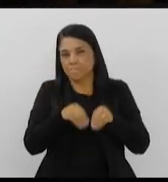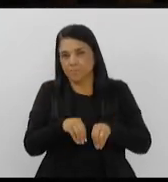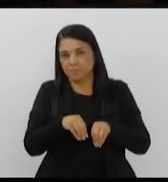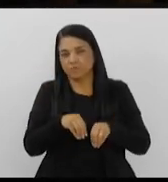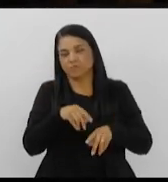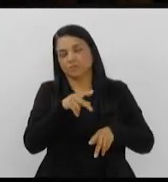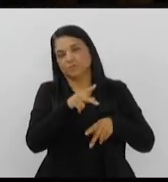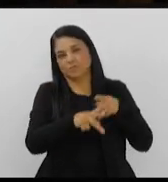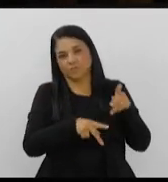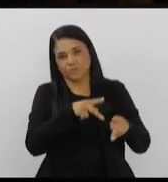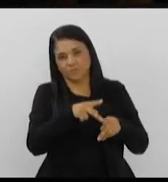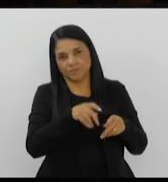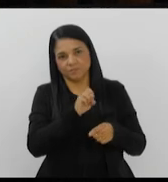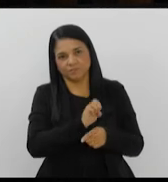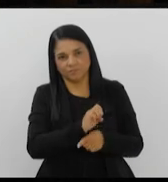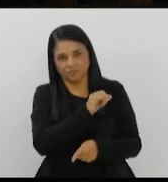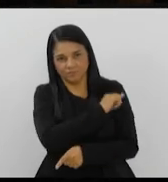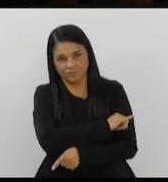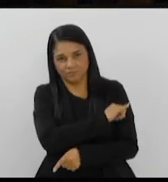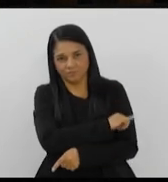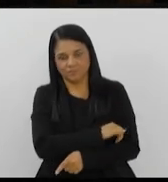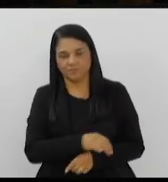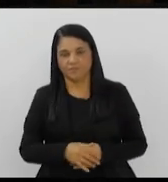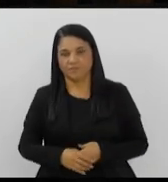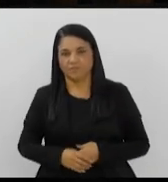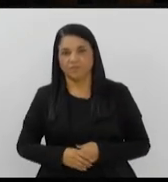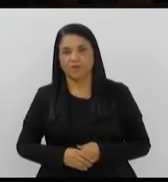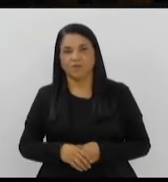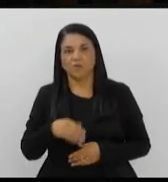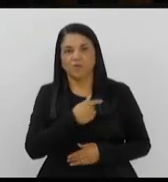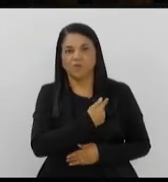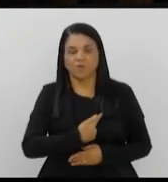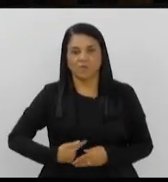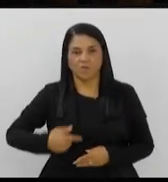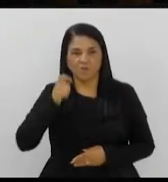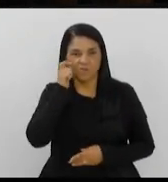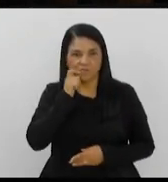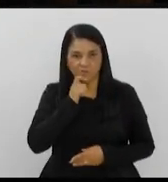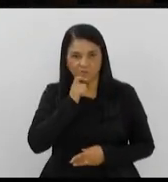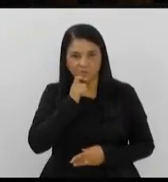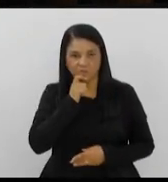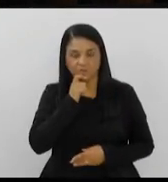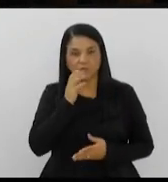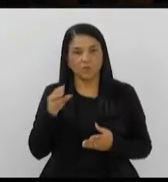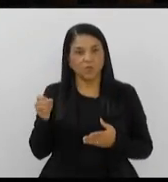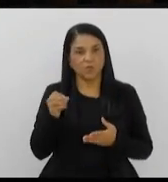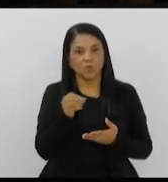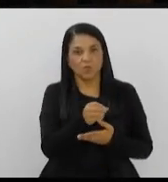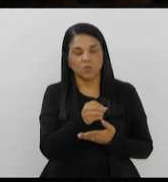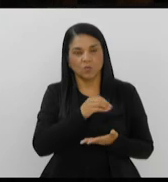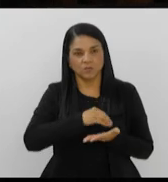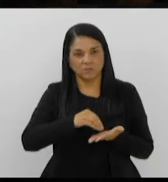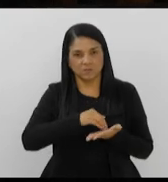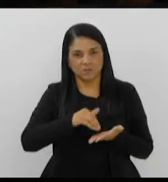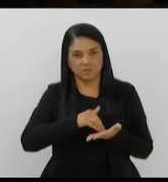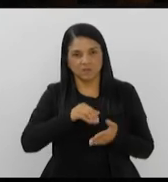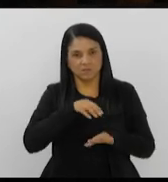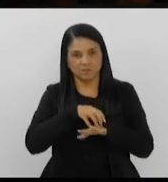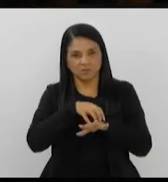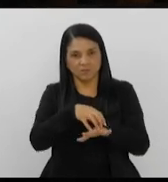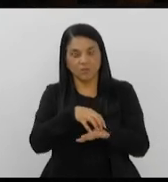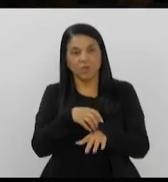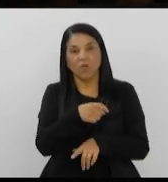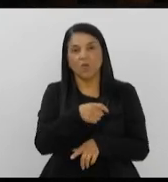a população do Estado do Rio de Janeiro. O governador Cláudio Castro colocou na Secretaria de Transportes um ex-prefeito